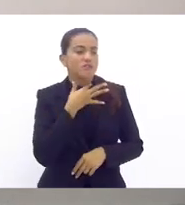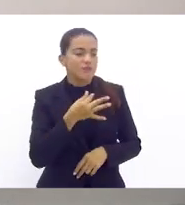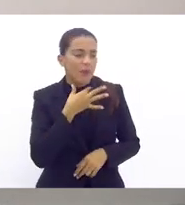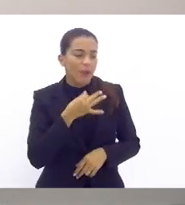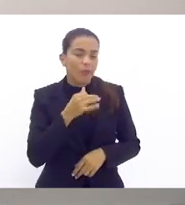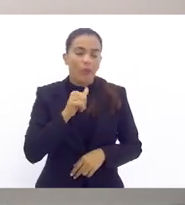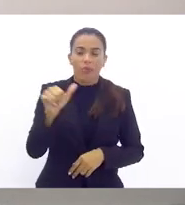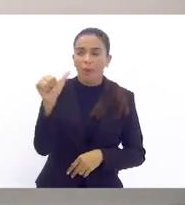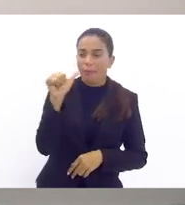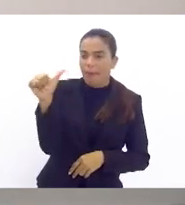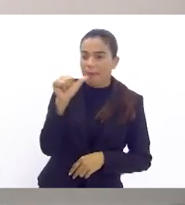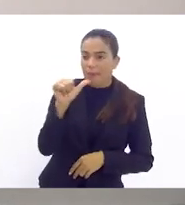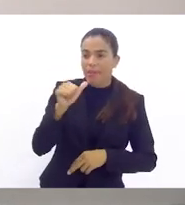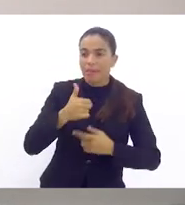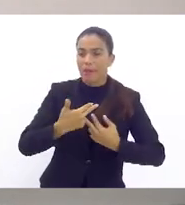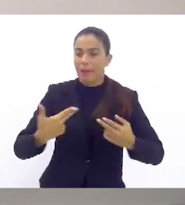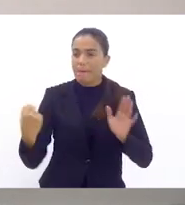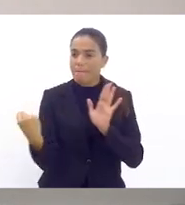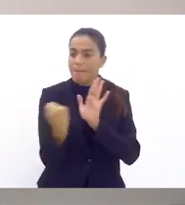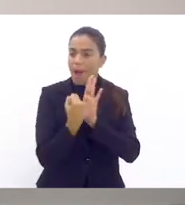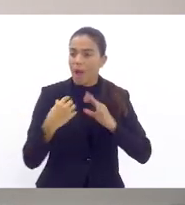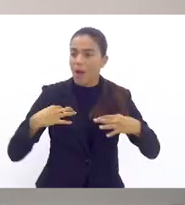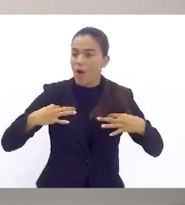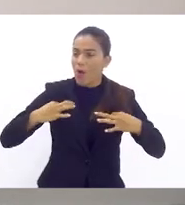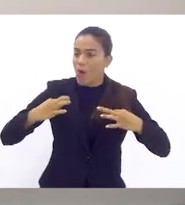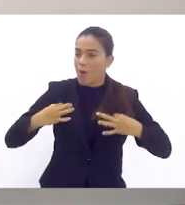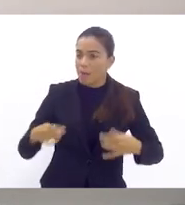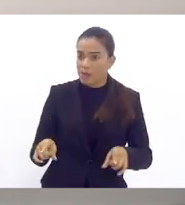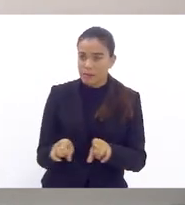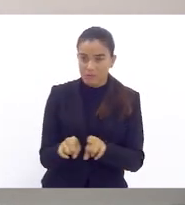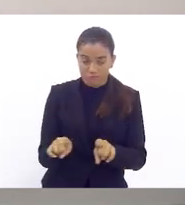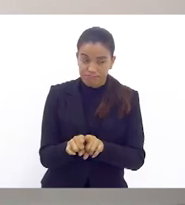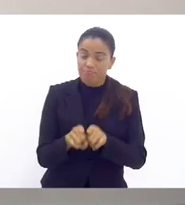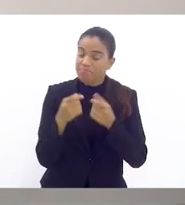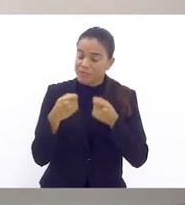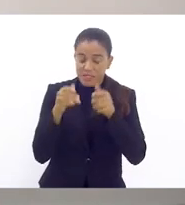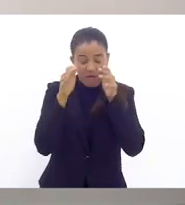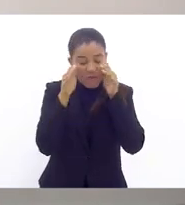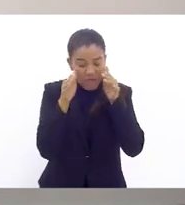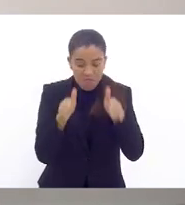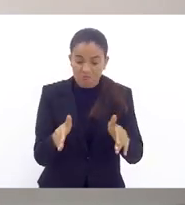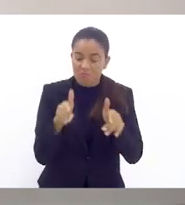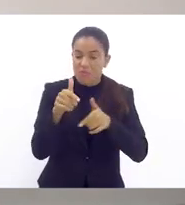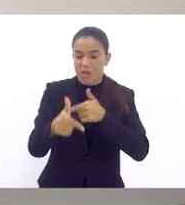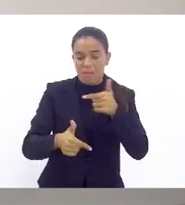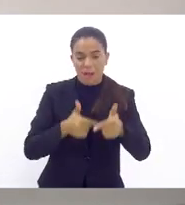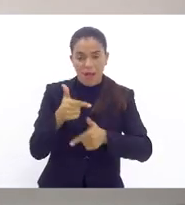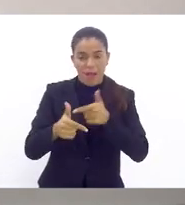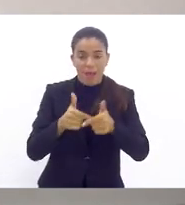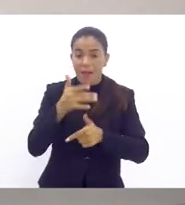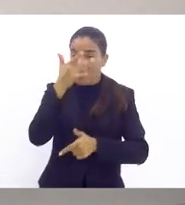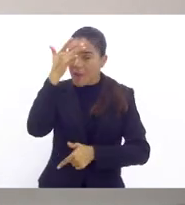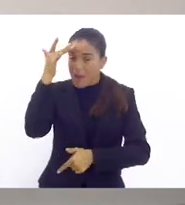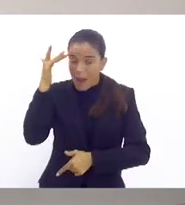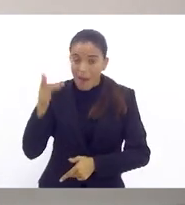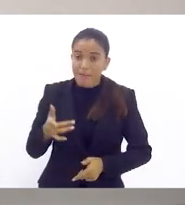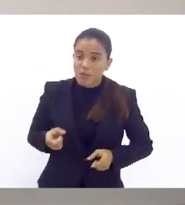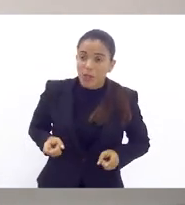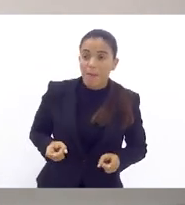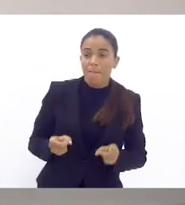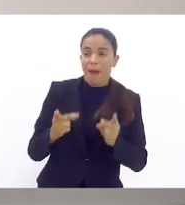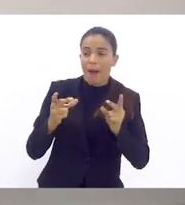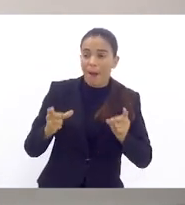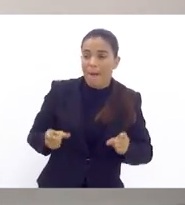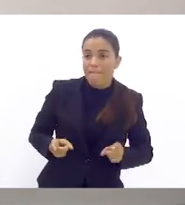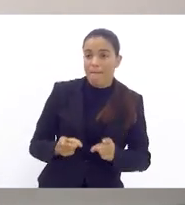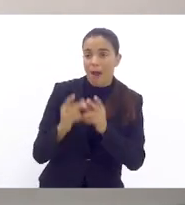né, nas marcas de roupas, que é onde eu acho que nós temos que trabalhar esse foco, que são os grandes fornecedores, e, óbvio,